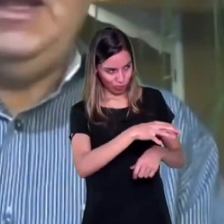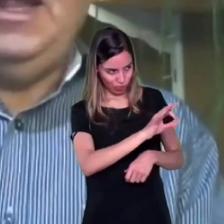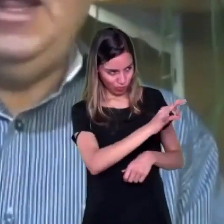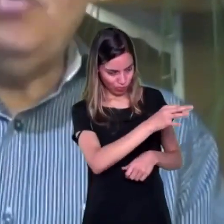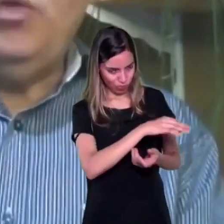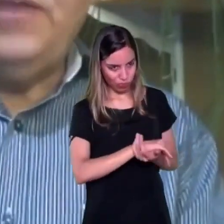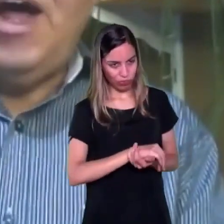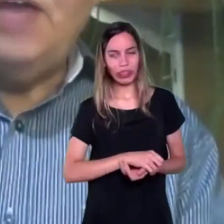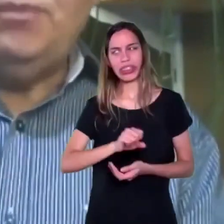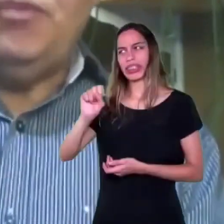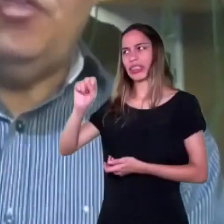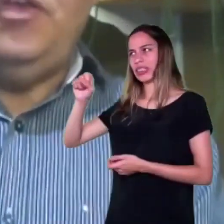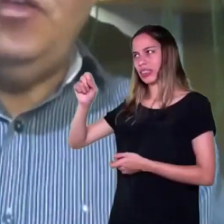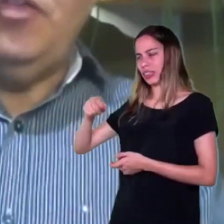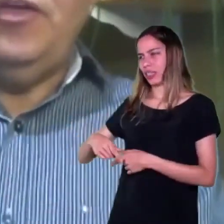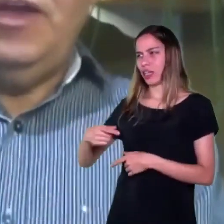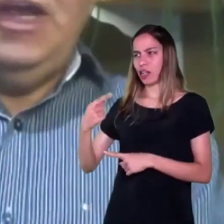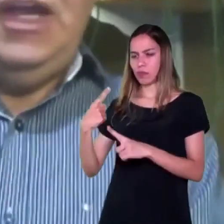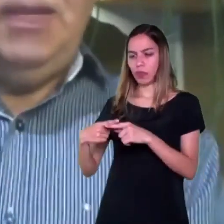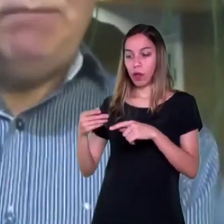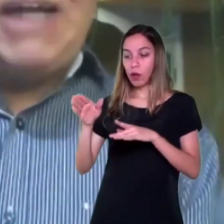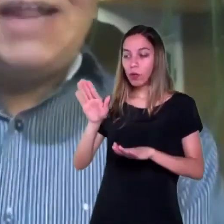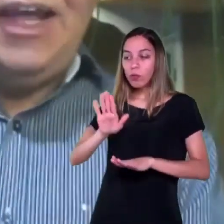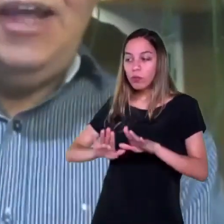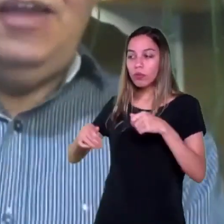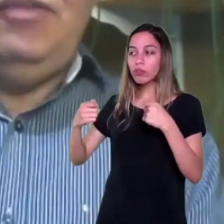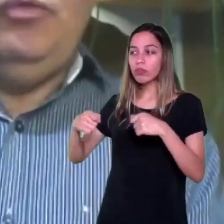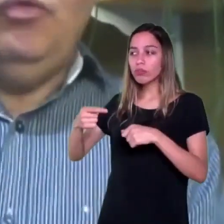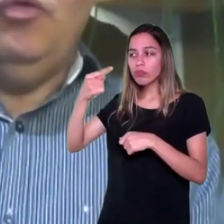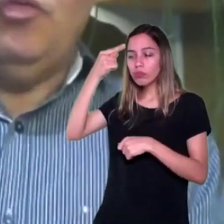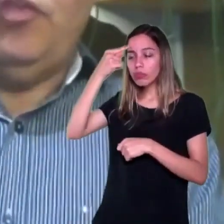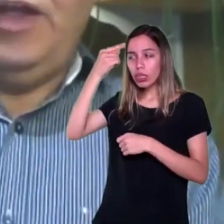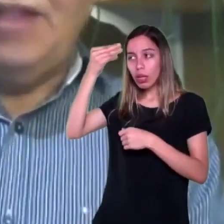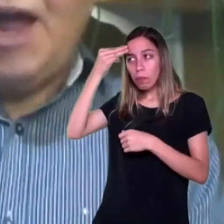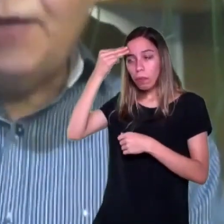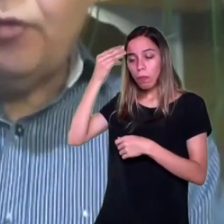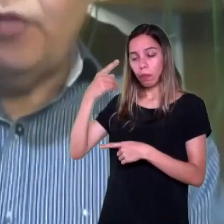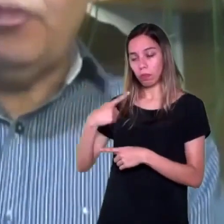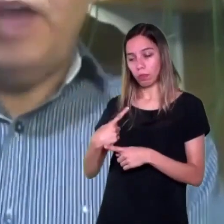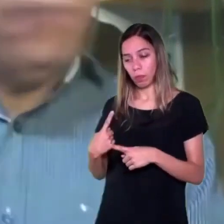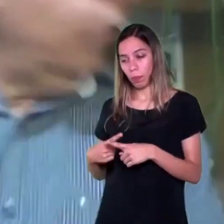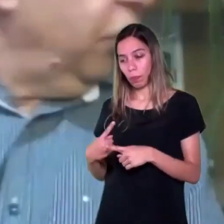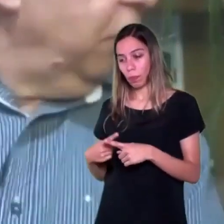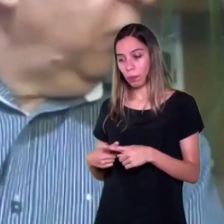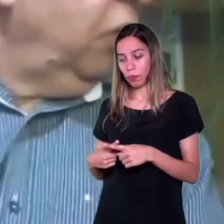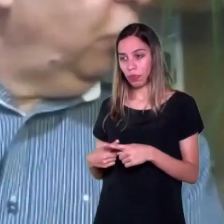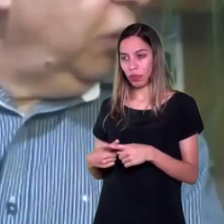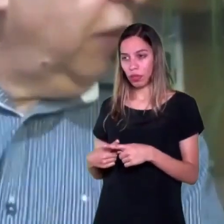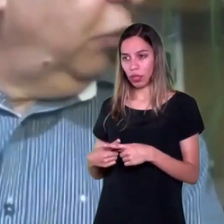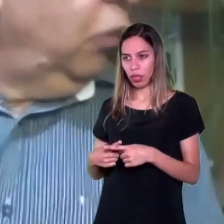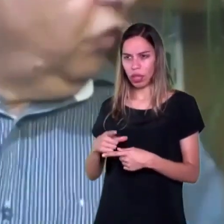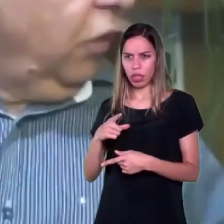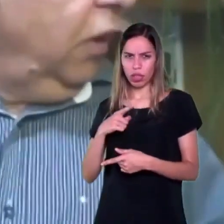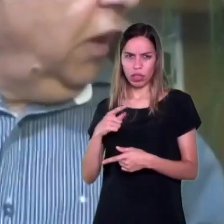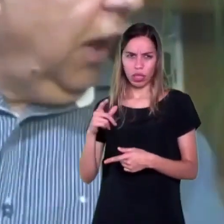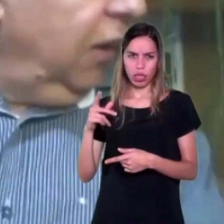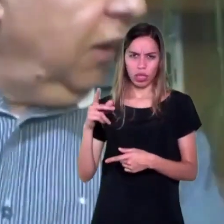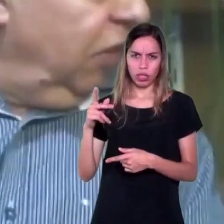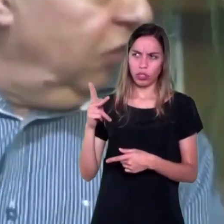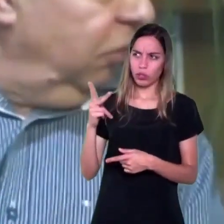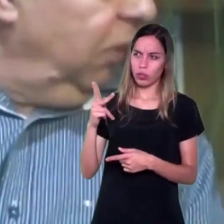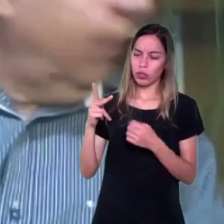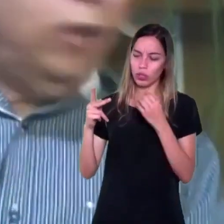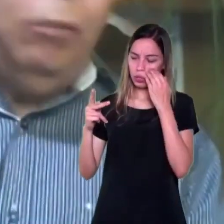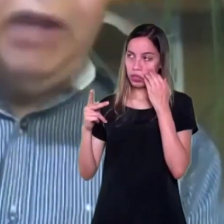né? Esse cuidado precisa, né? E para além dos relatos oficiais, nós temos aqui historiadores, né?